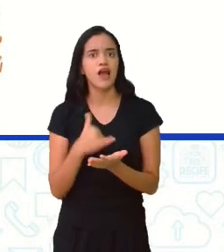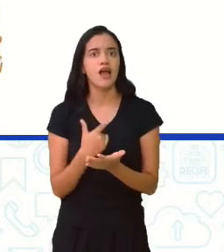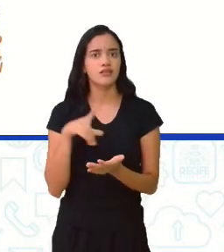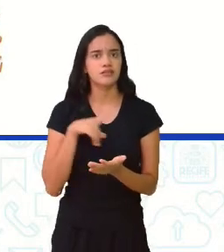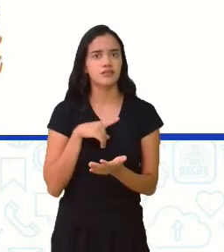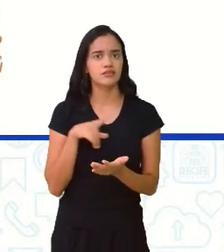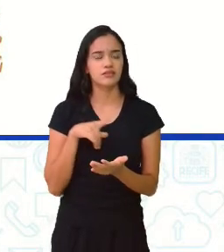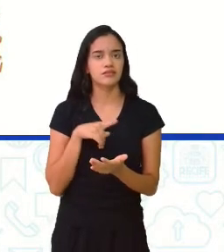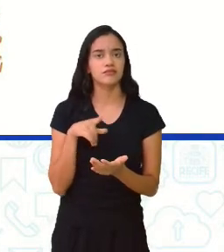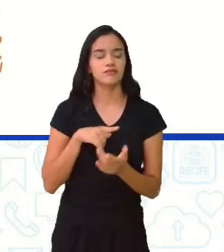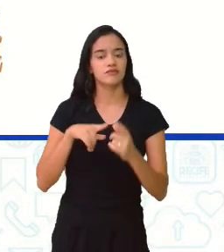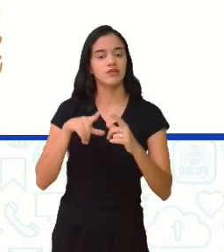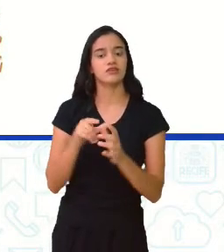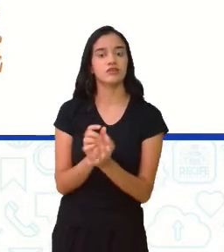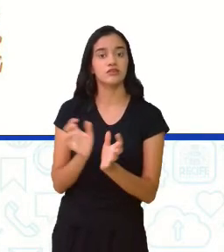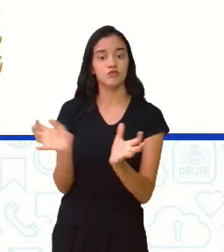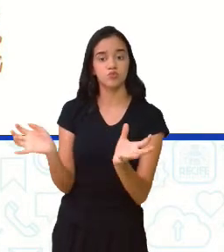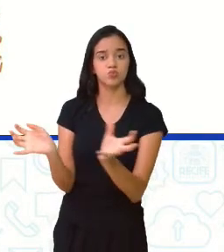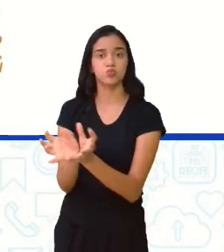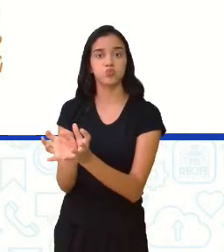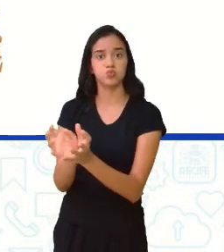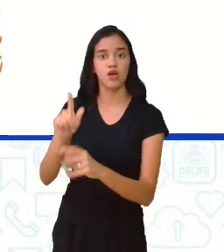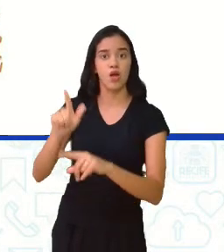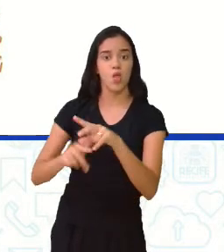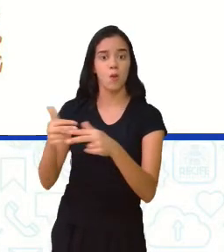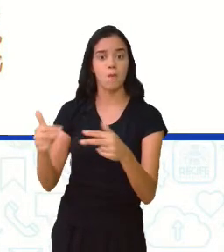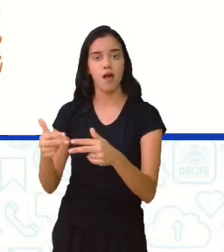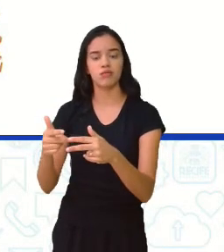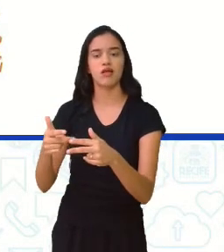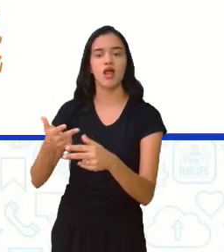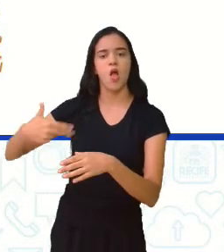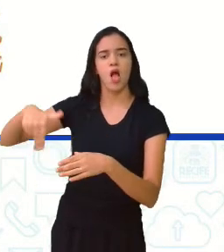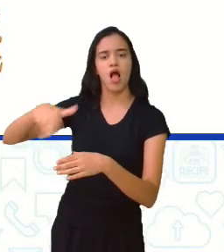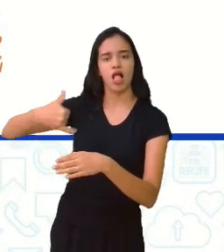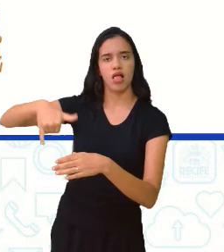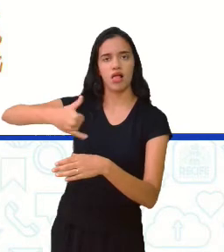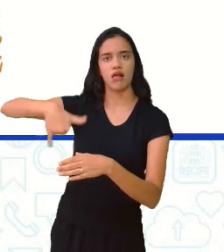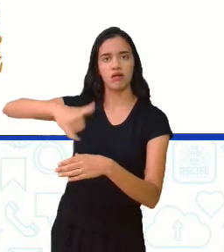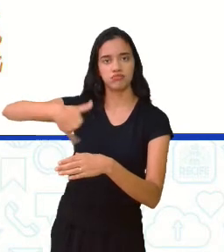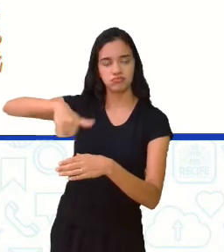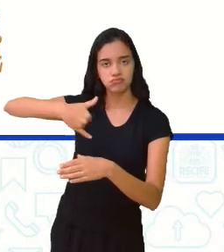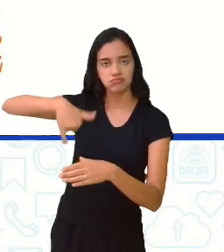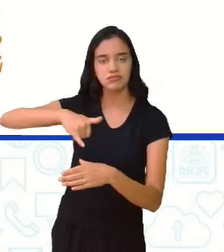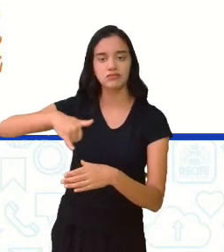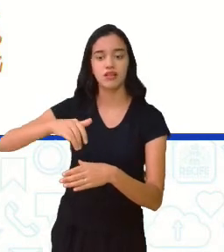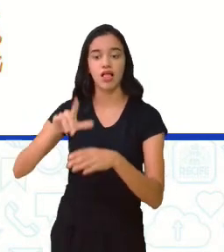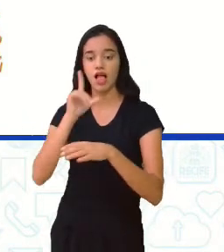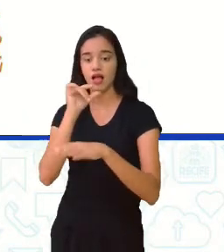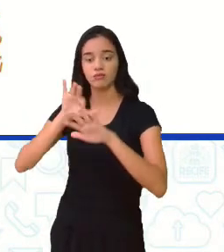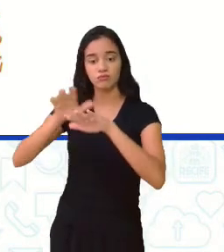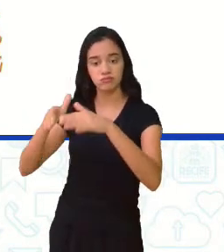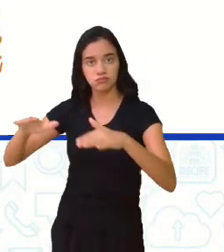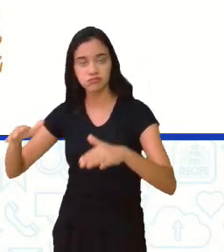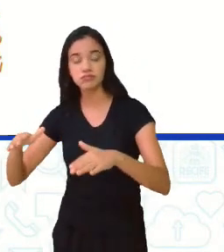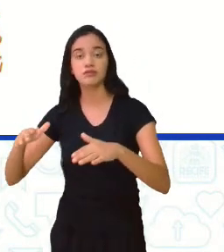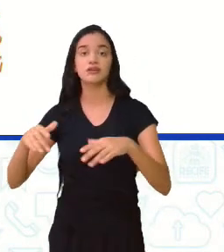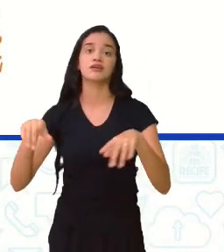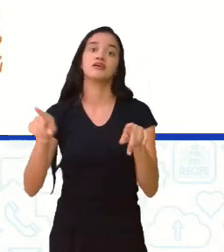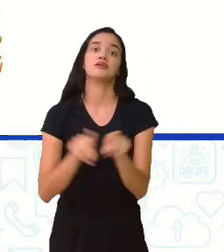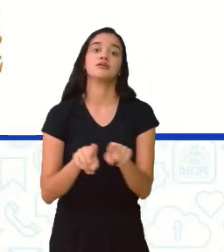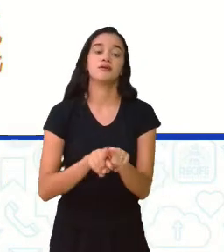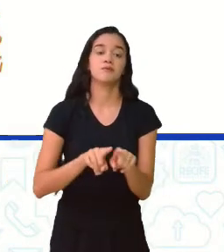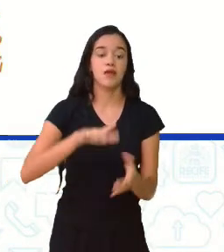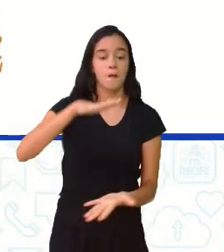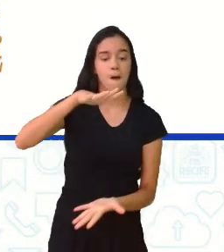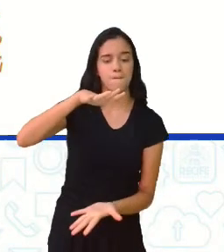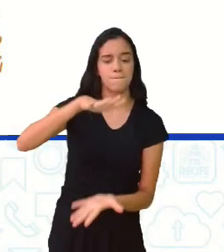dessa matéria orgânica no fundo marinho, após milhões e milhões de anos, submetidas a maior temperatura e pressão,